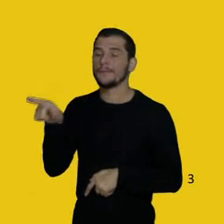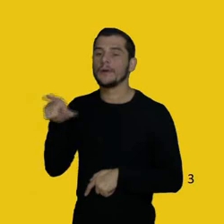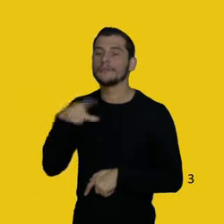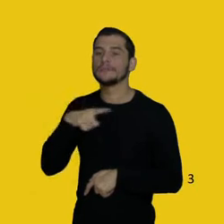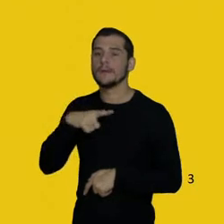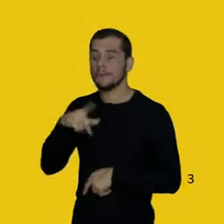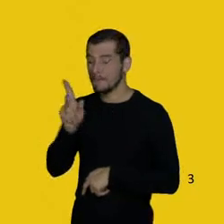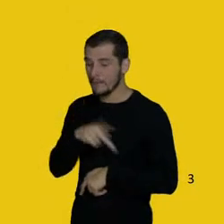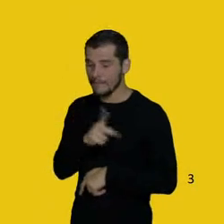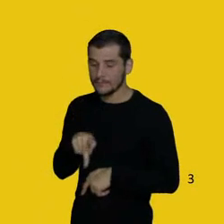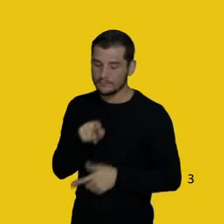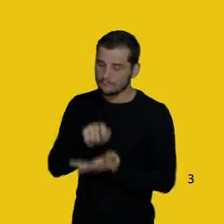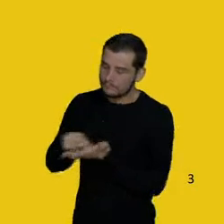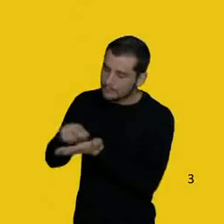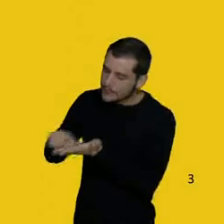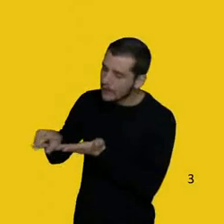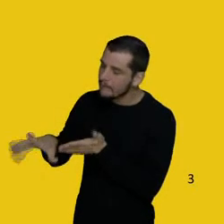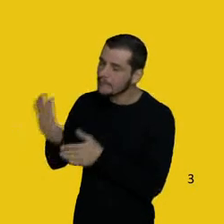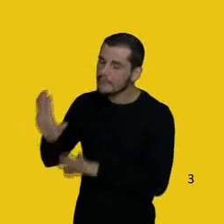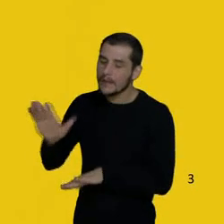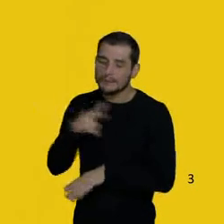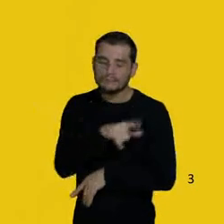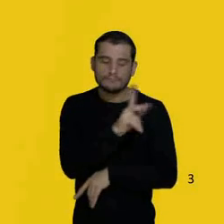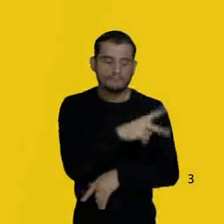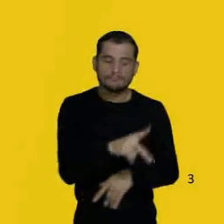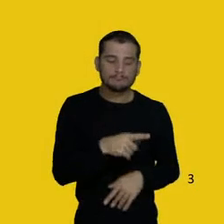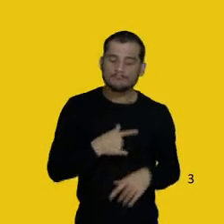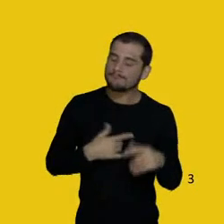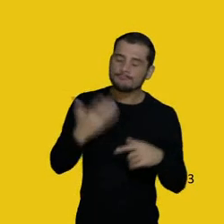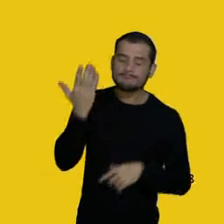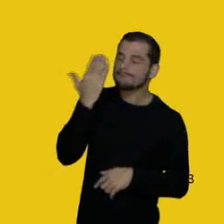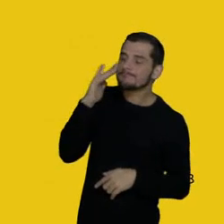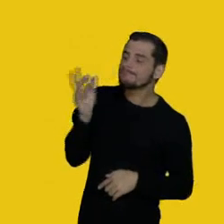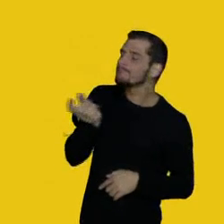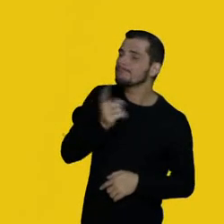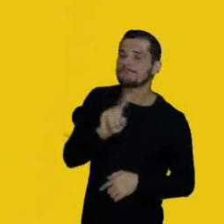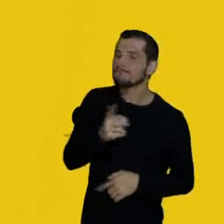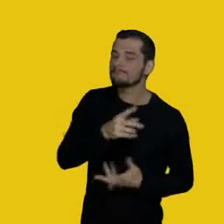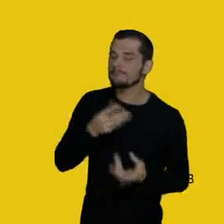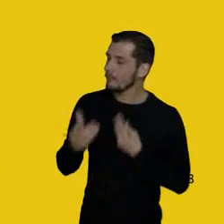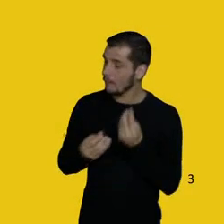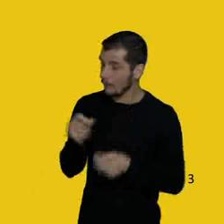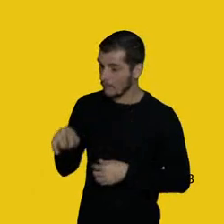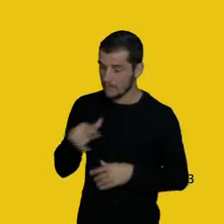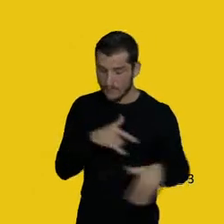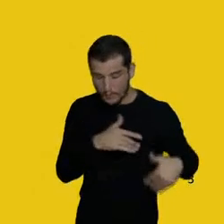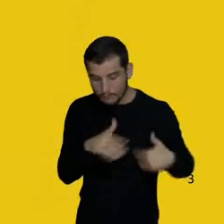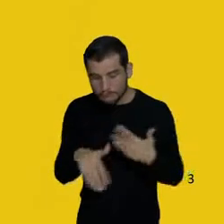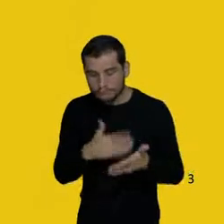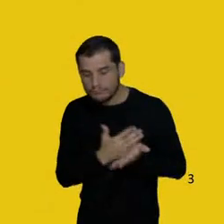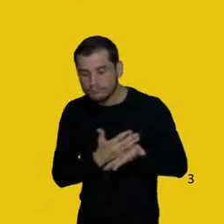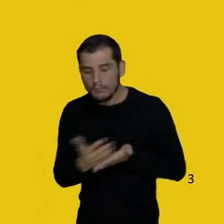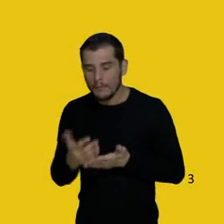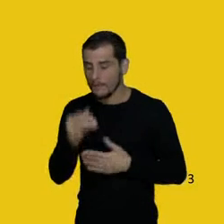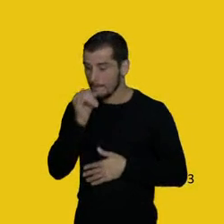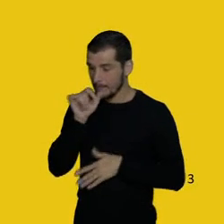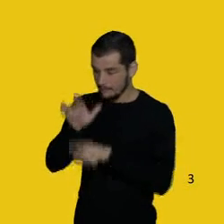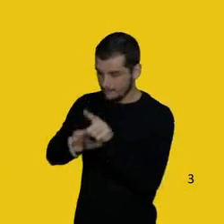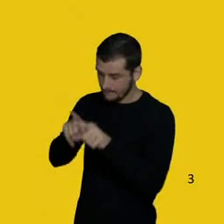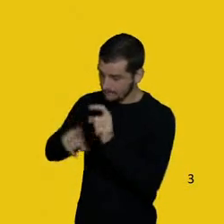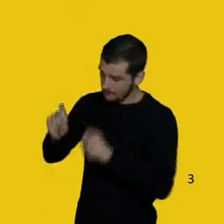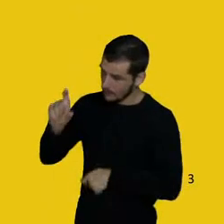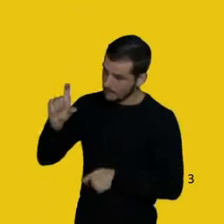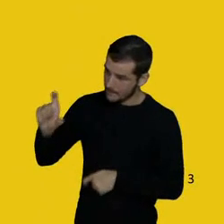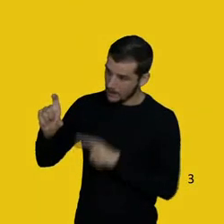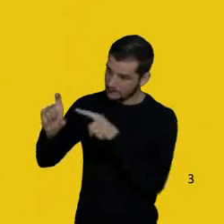professor não entendeu então H mas assim a gente já começa né com os nossos com a letra maiúscula e depois